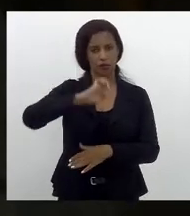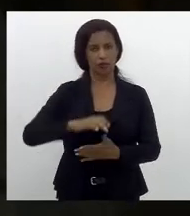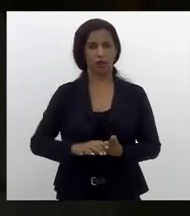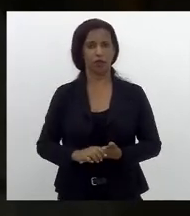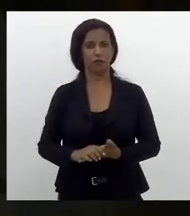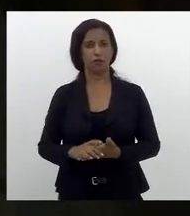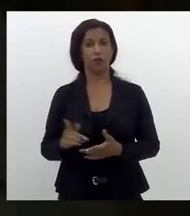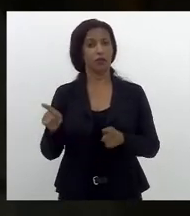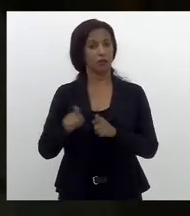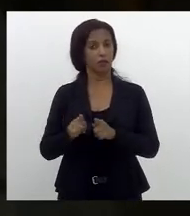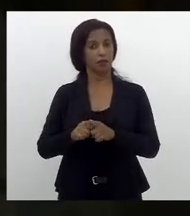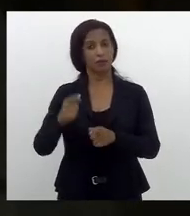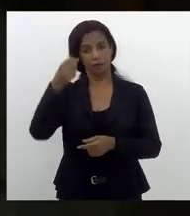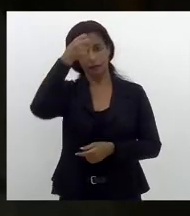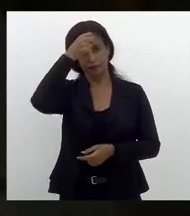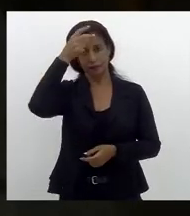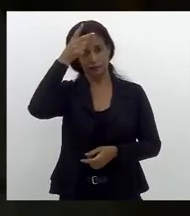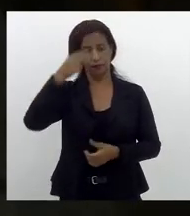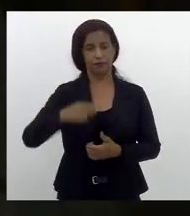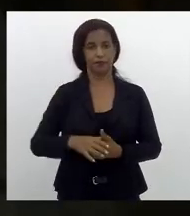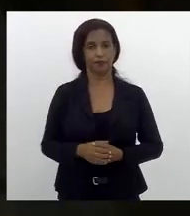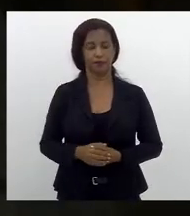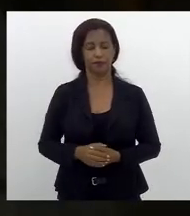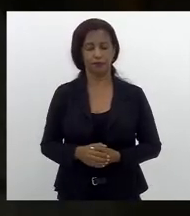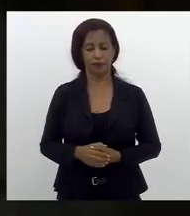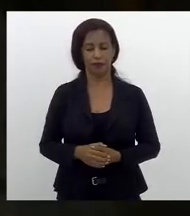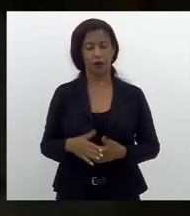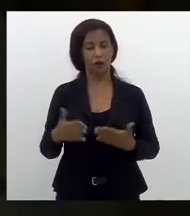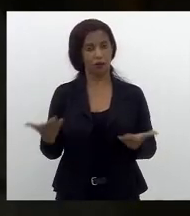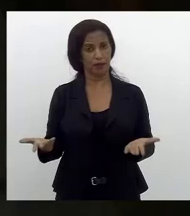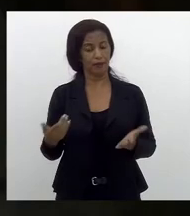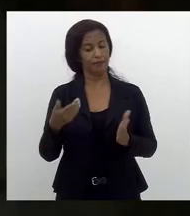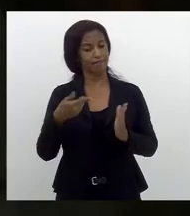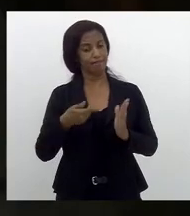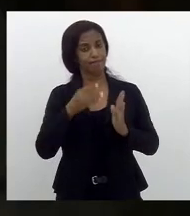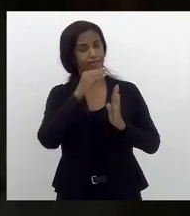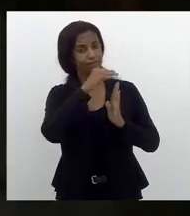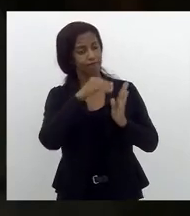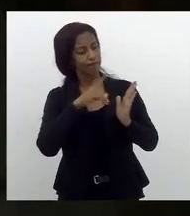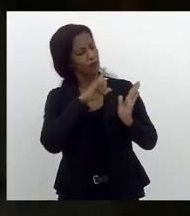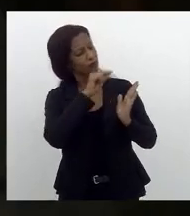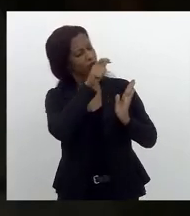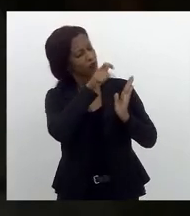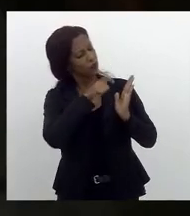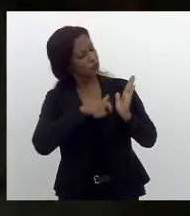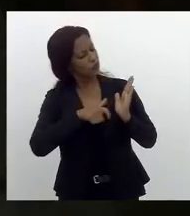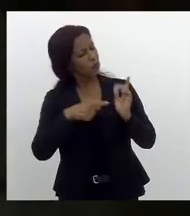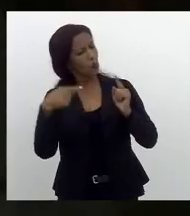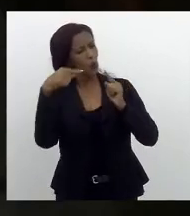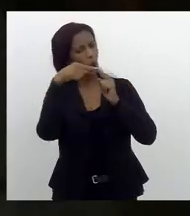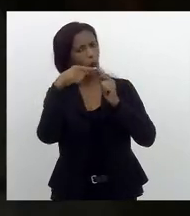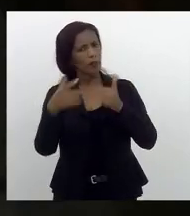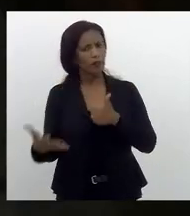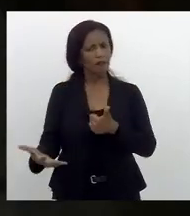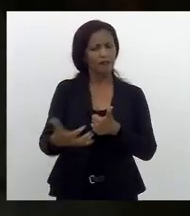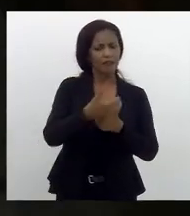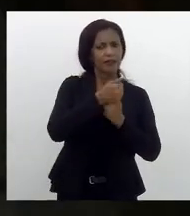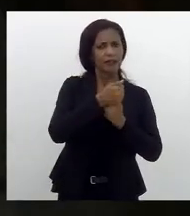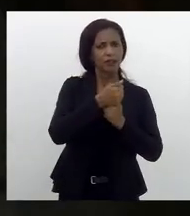de seus municípios. Ora, essa agenda, que combina fascismo e